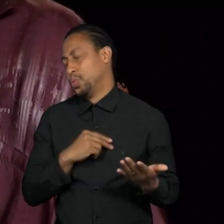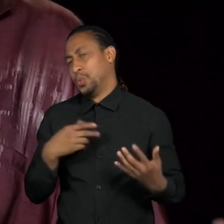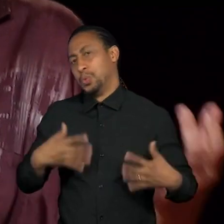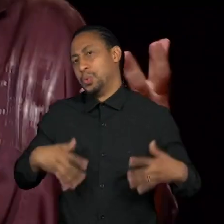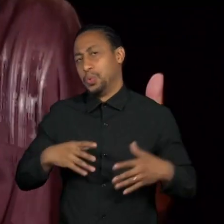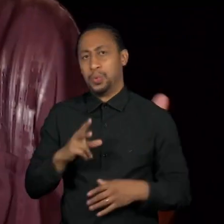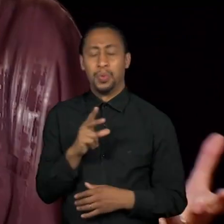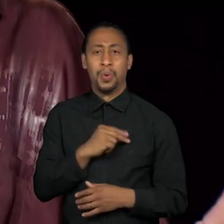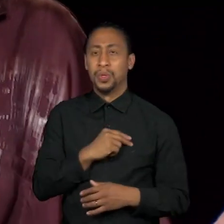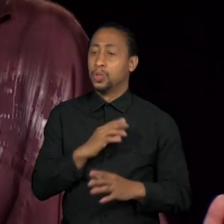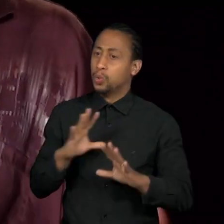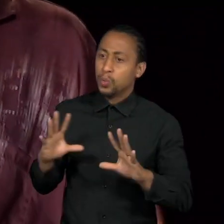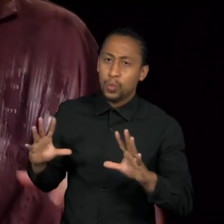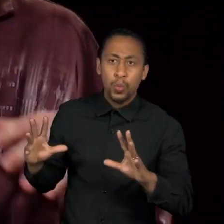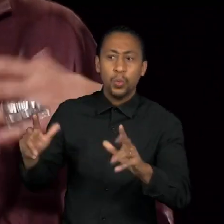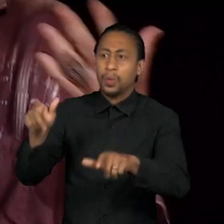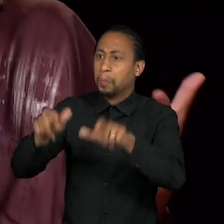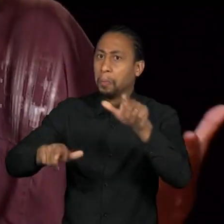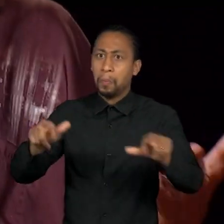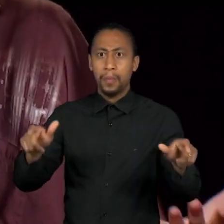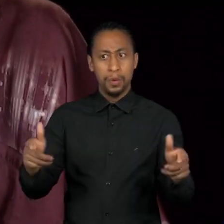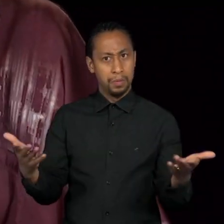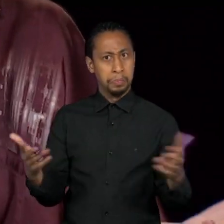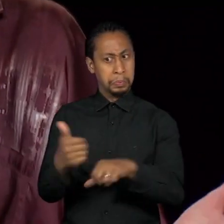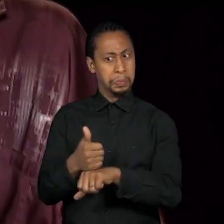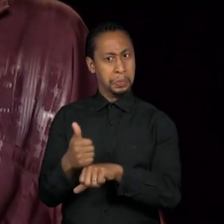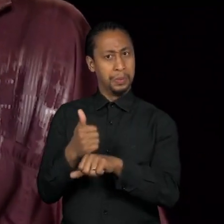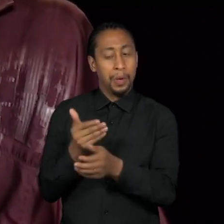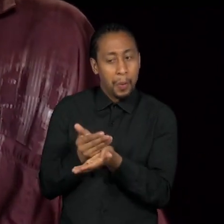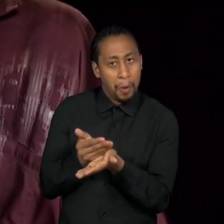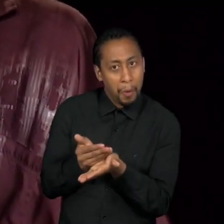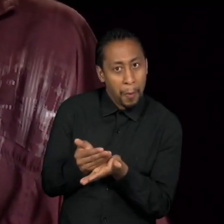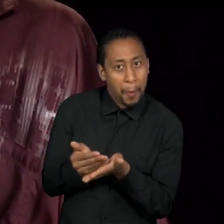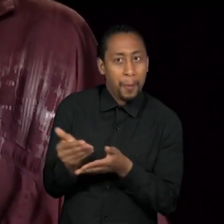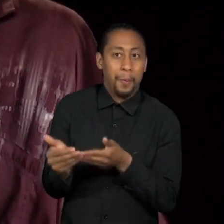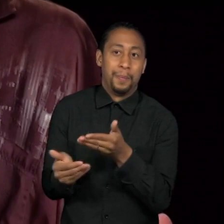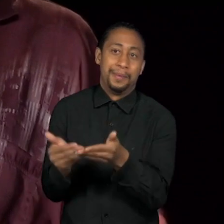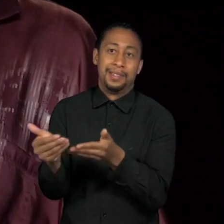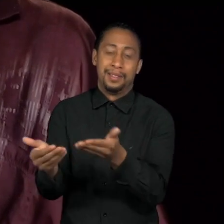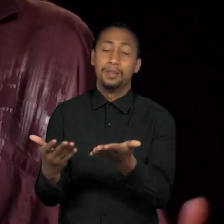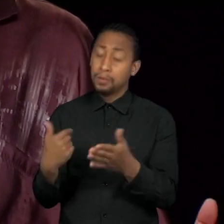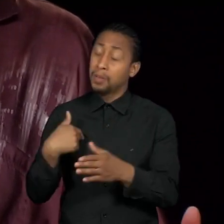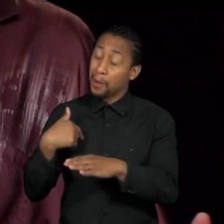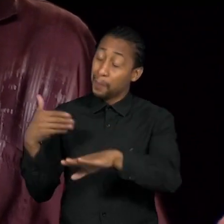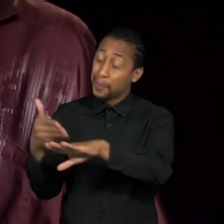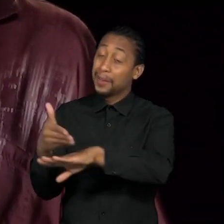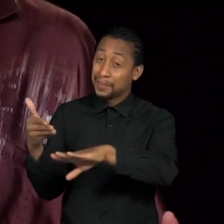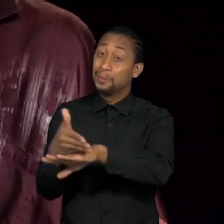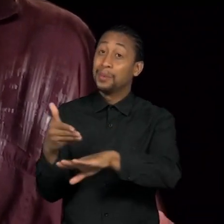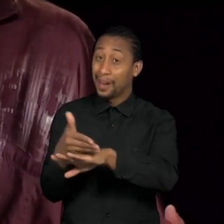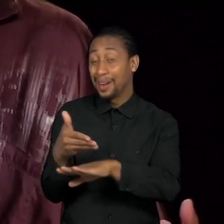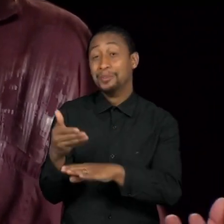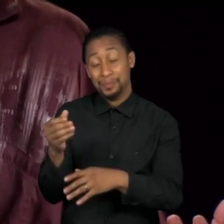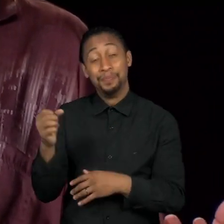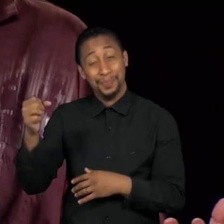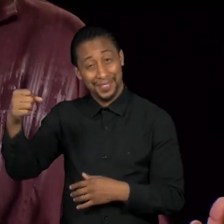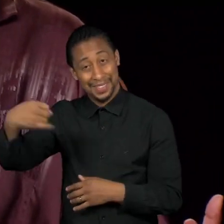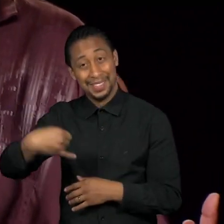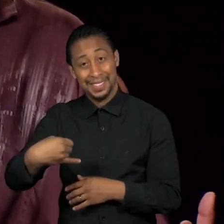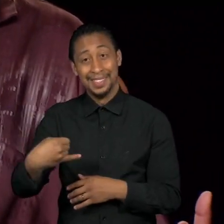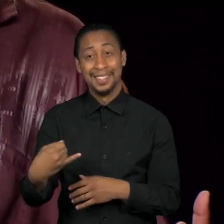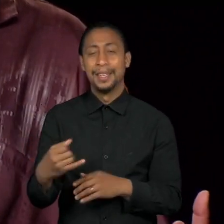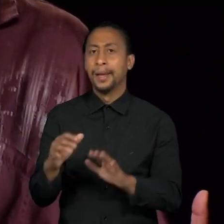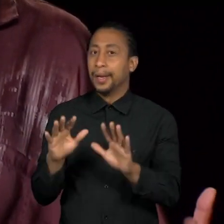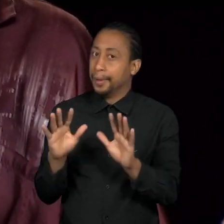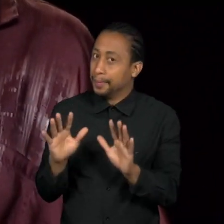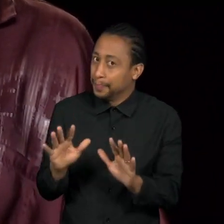tudo muito à mão, assim, tudo muito começando. Então, eu participava, assim, mas